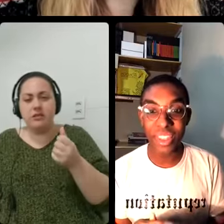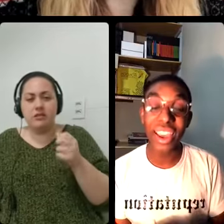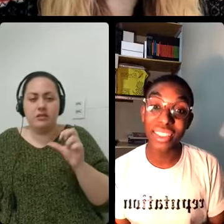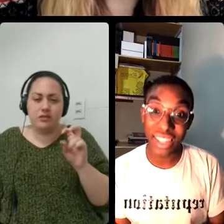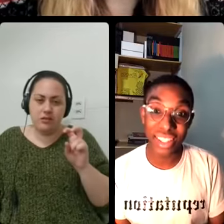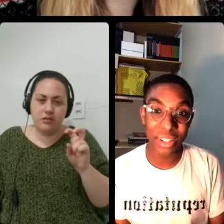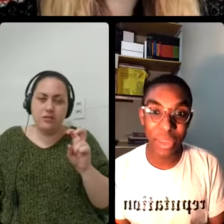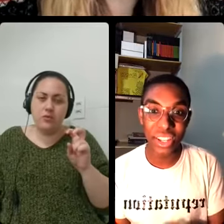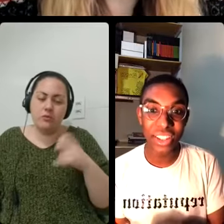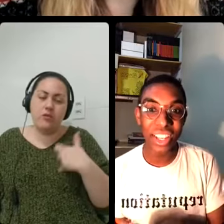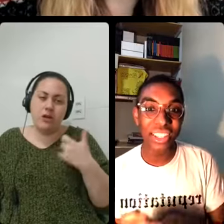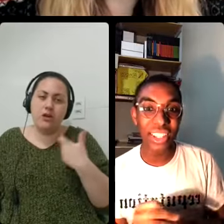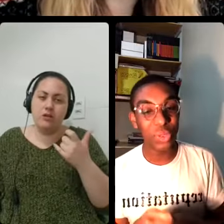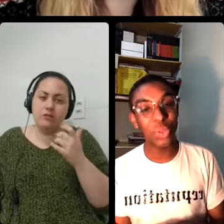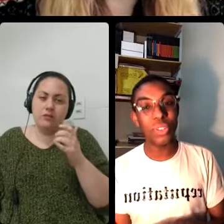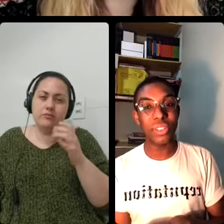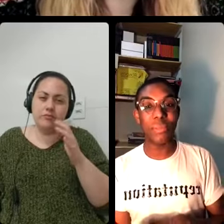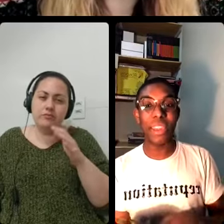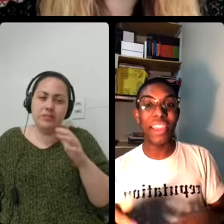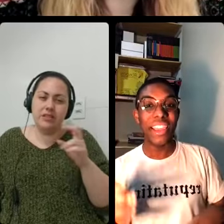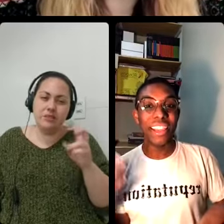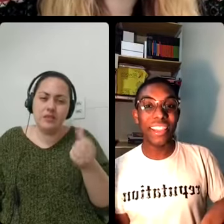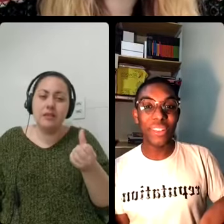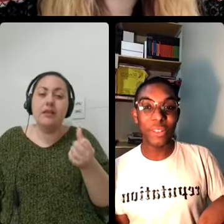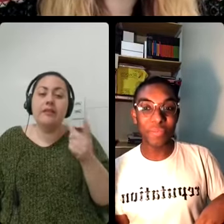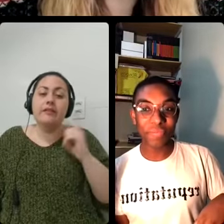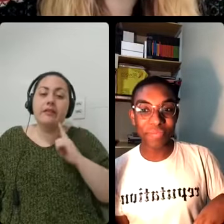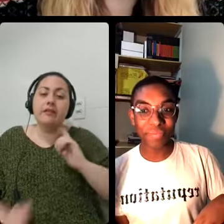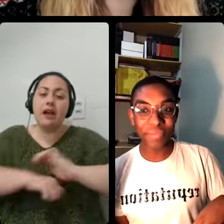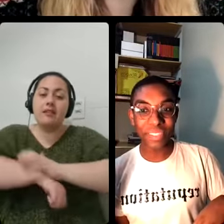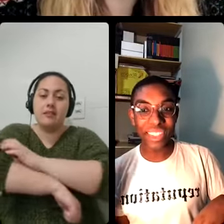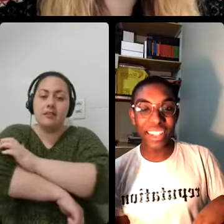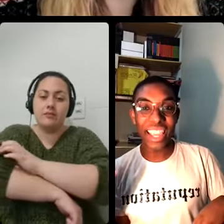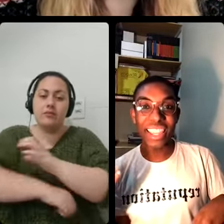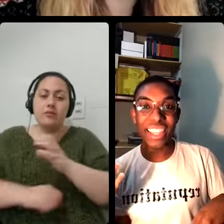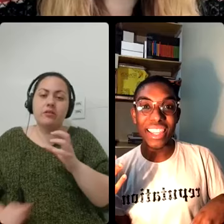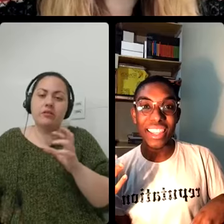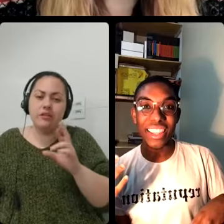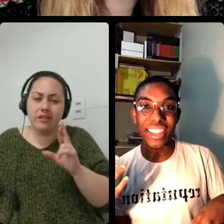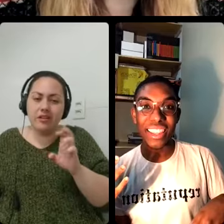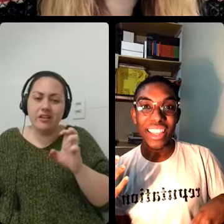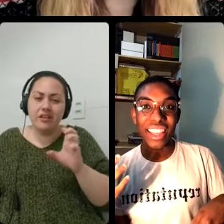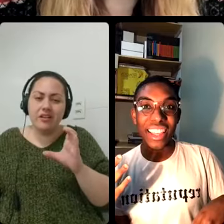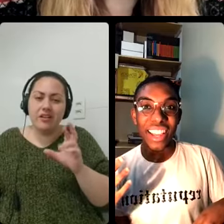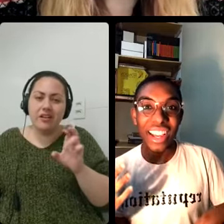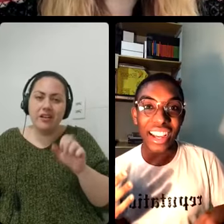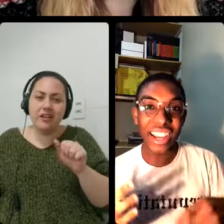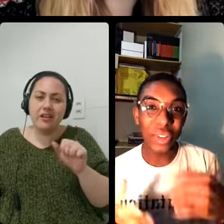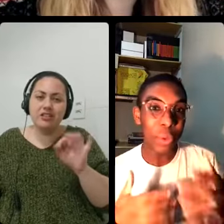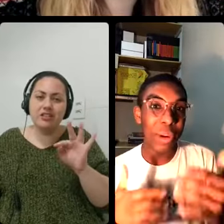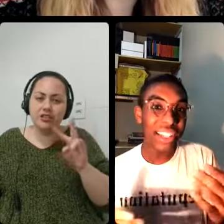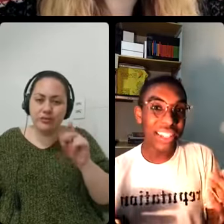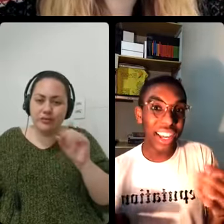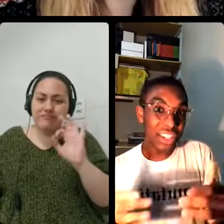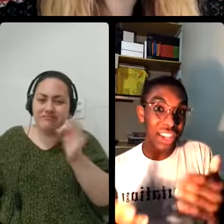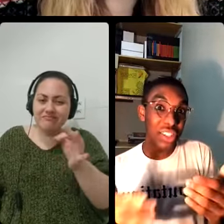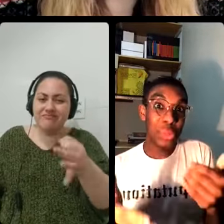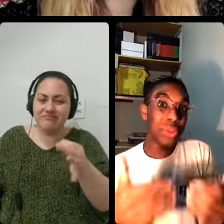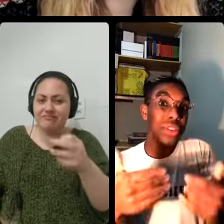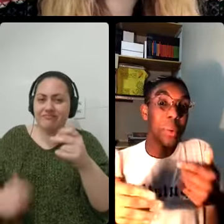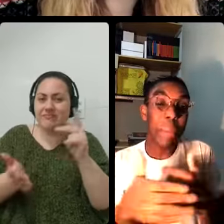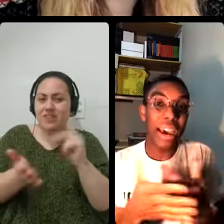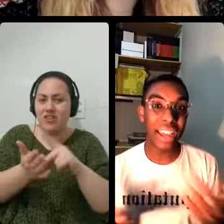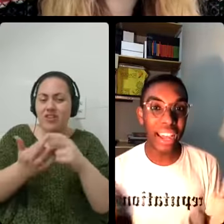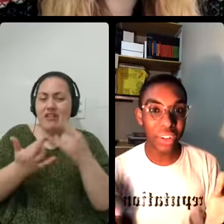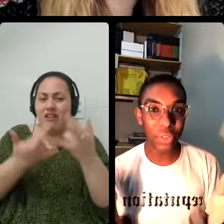recreativo. Exatamente. Tem tudo isso também. Então, né, que por mais que essas